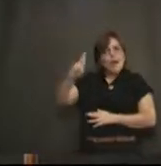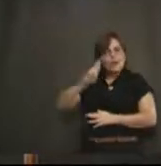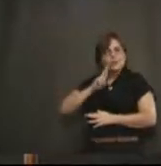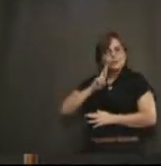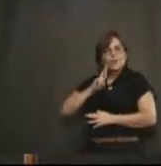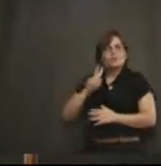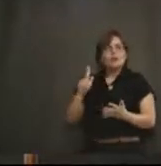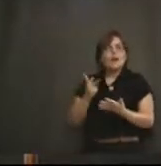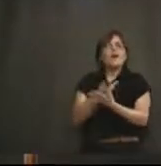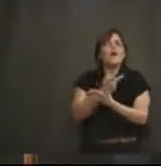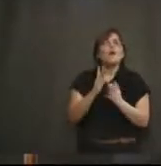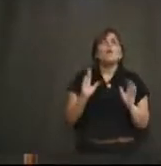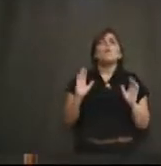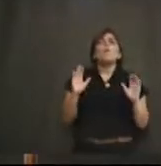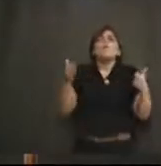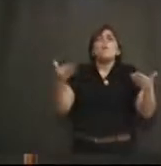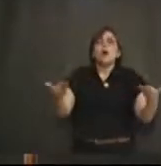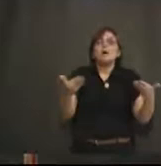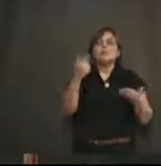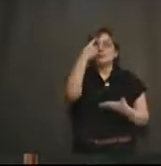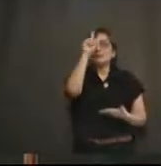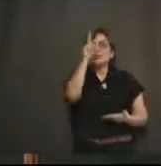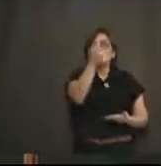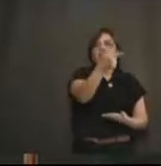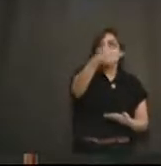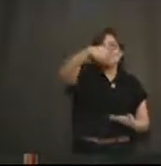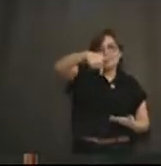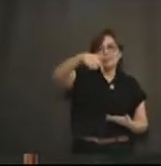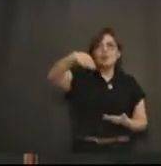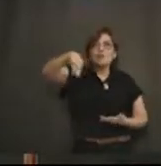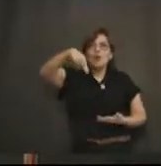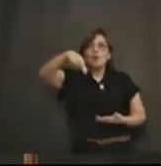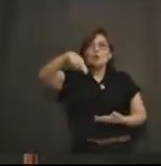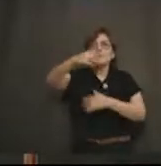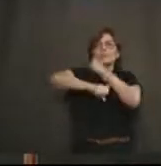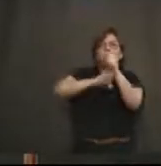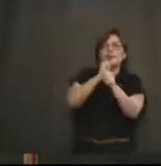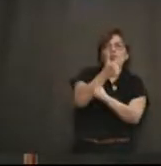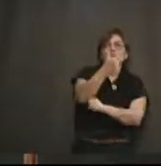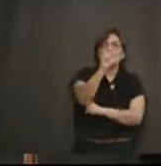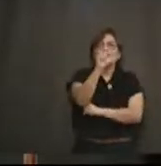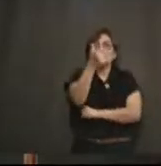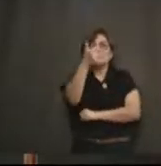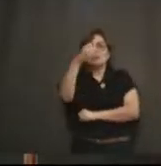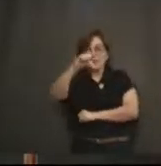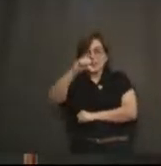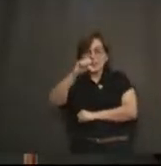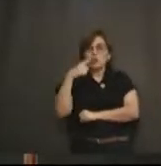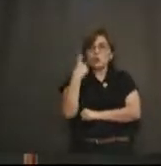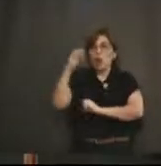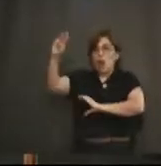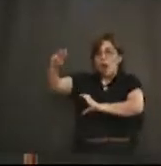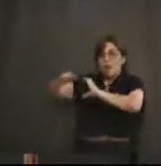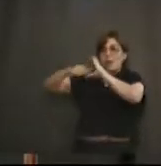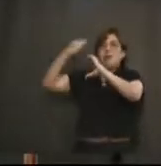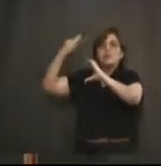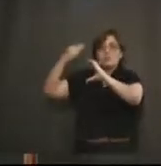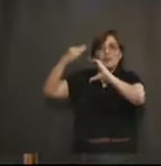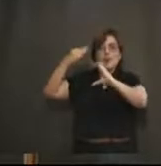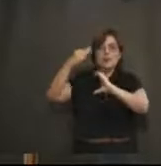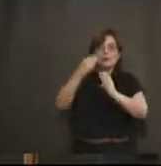dia 27 de novembro de 2019, quando recebemos um e-mail do presidente da SBM, professor Paolo